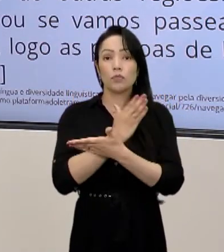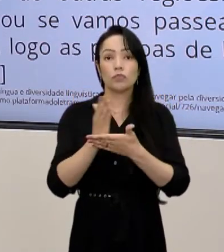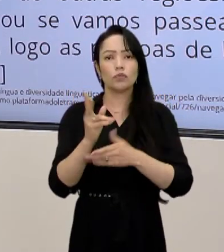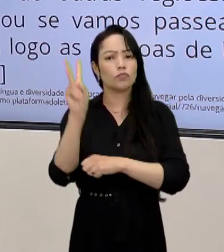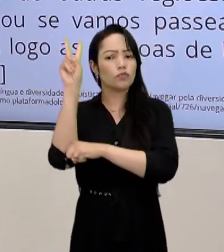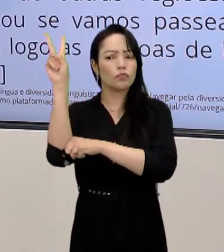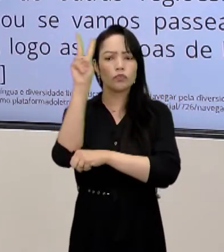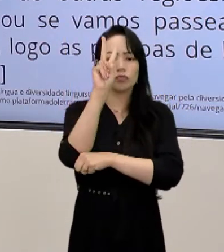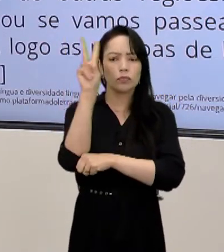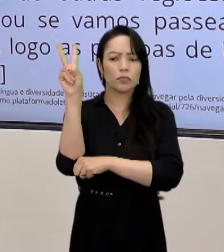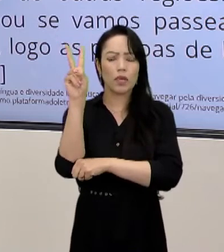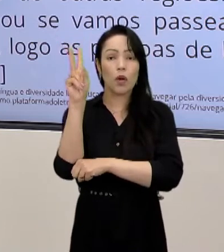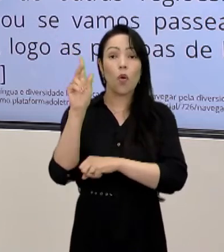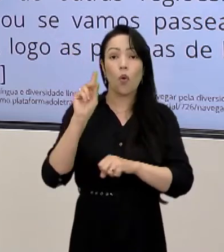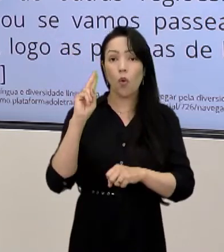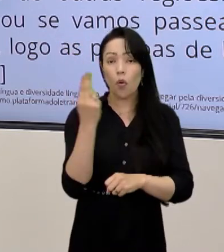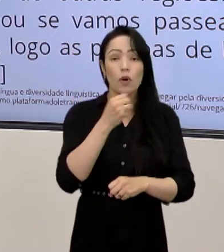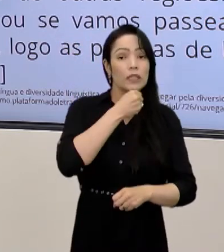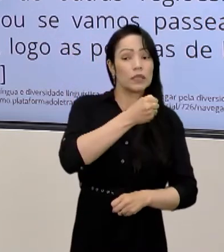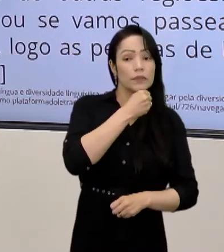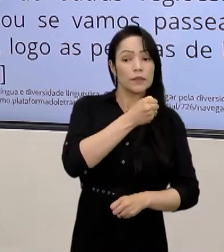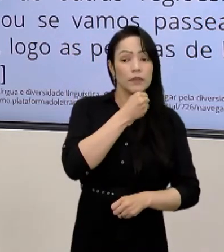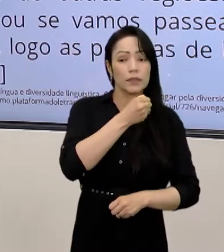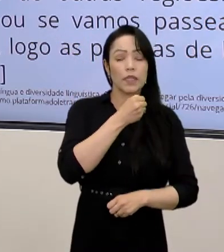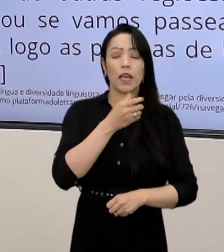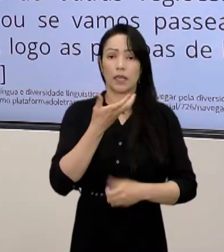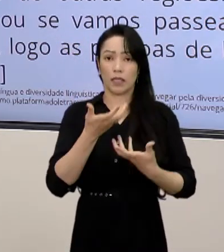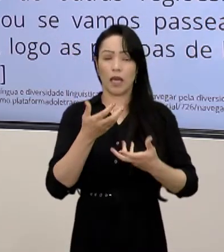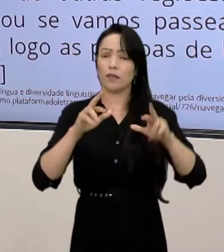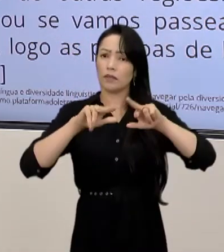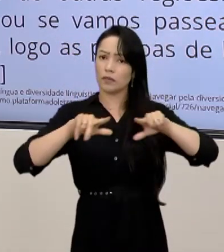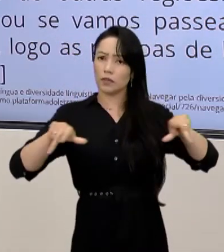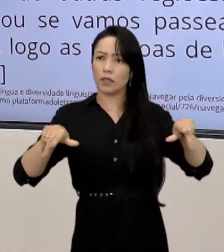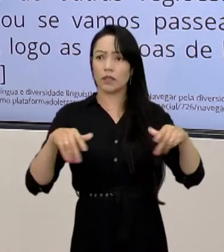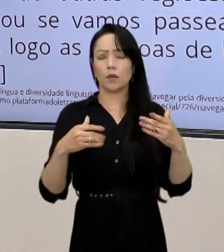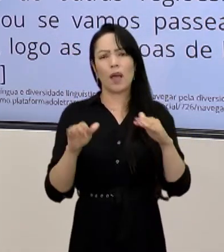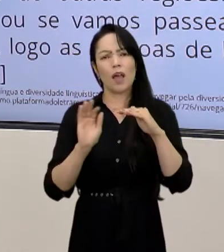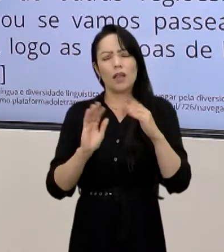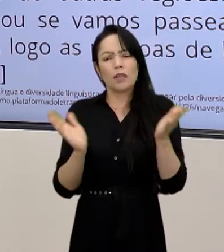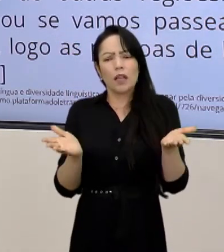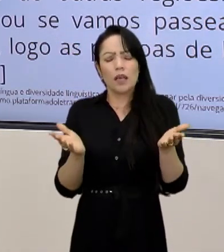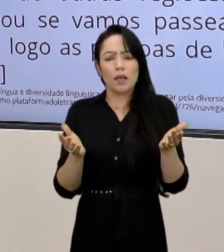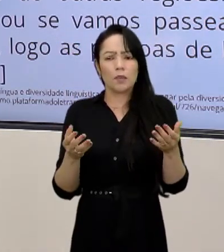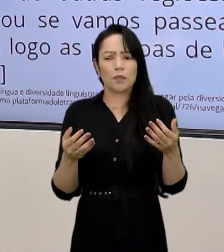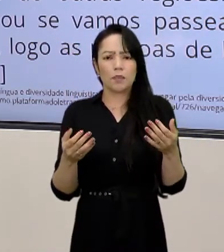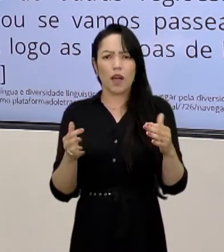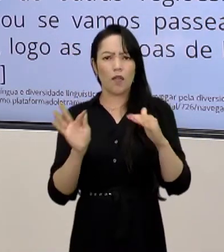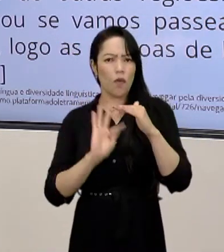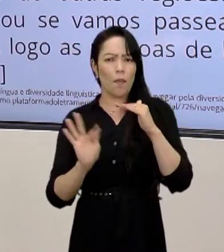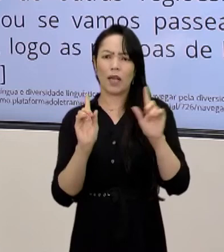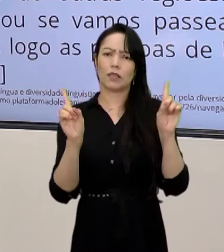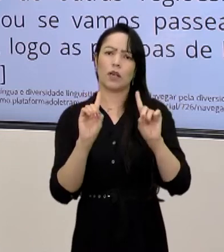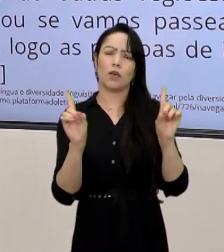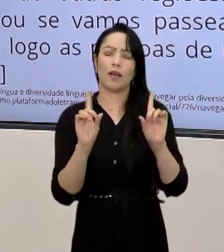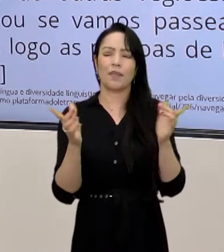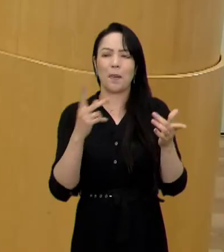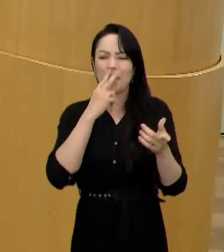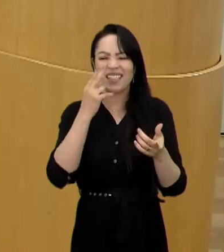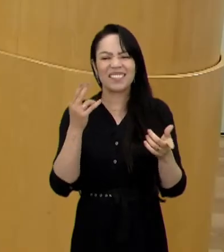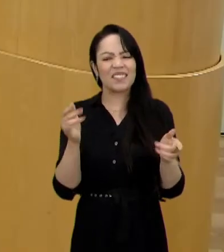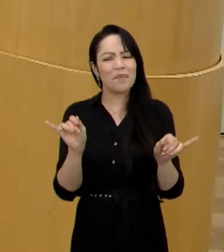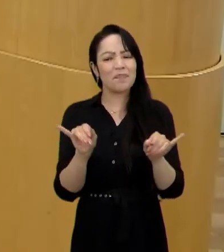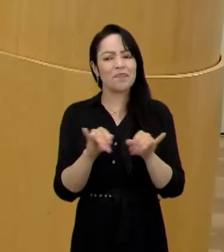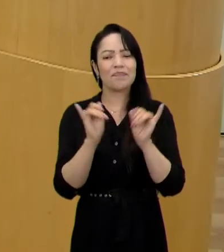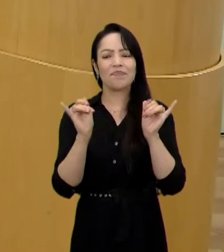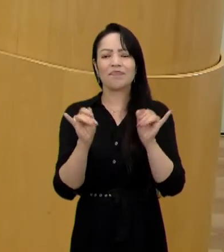ou jornalistas, quando eles querem utilizar uma variedade mais informal, eles acabam caindo no ridículo, né? Porque